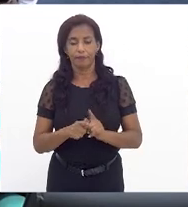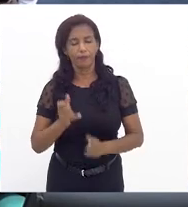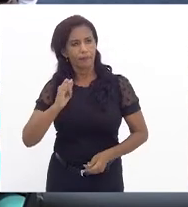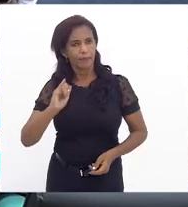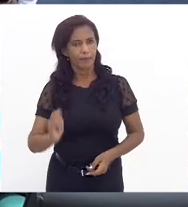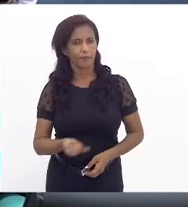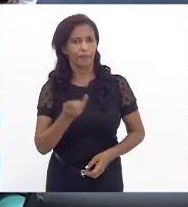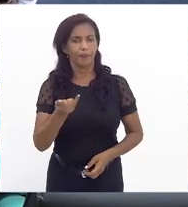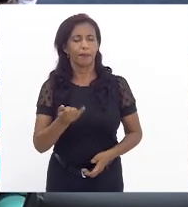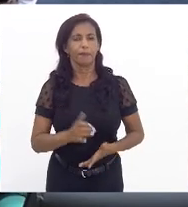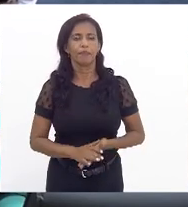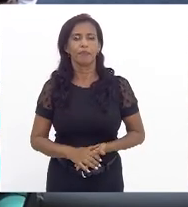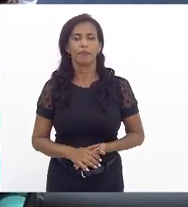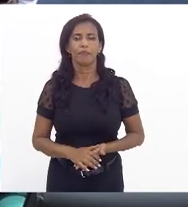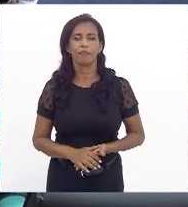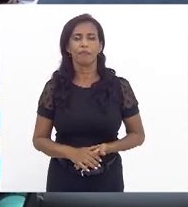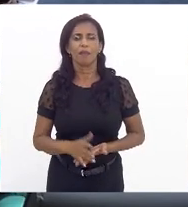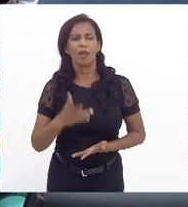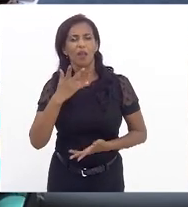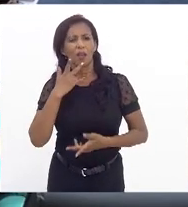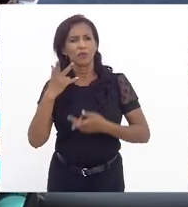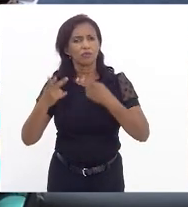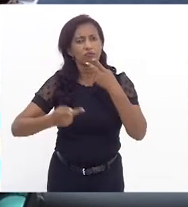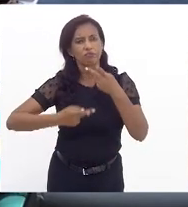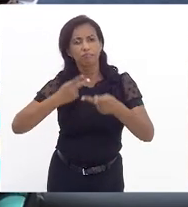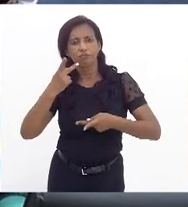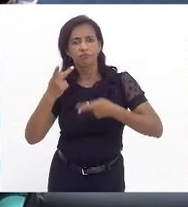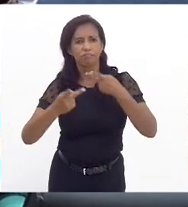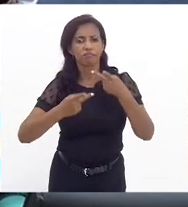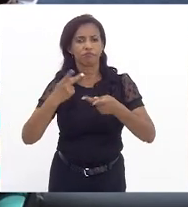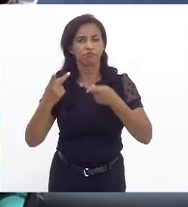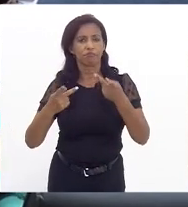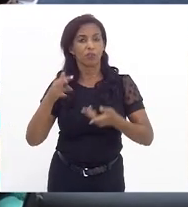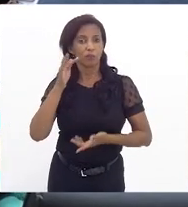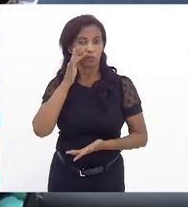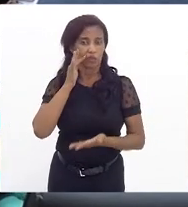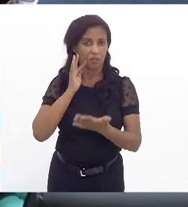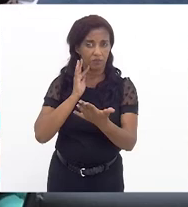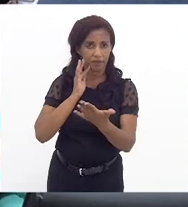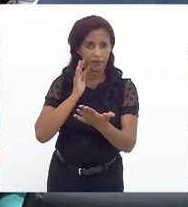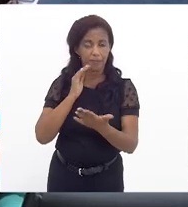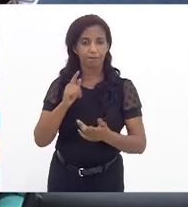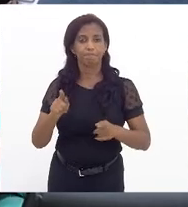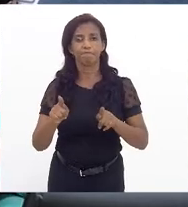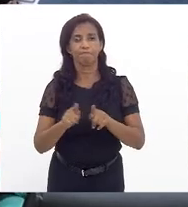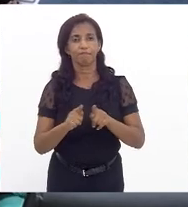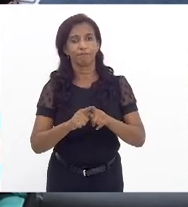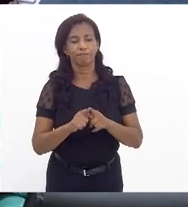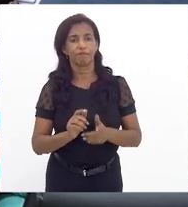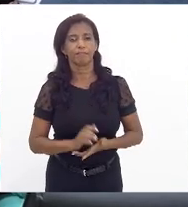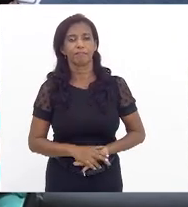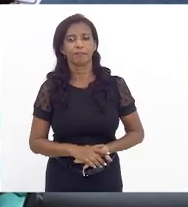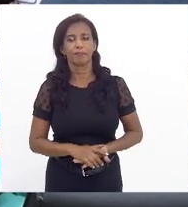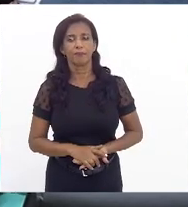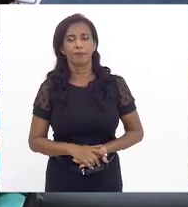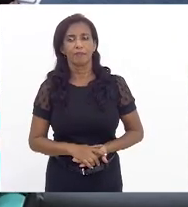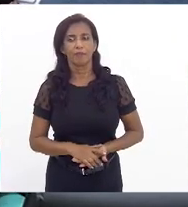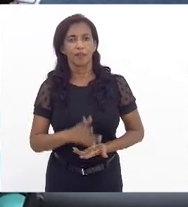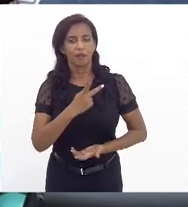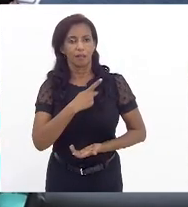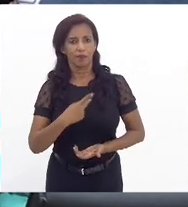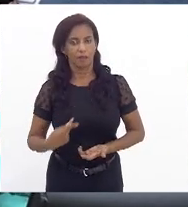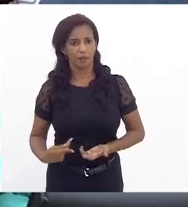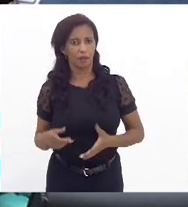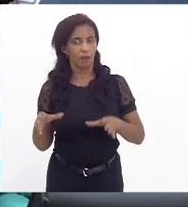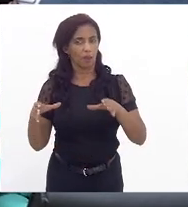Aproveito as belíssimas intervenções do Flávio Serafini, também coautor e presidente